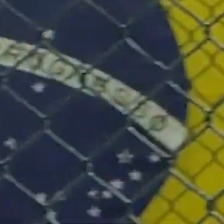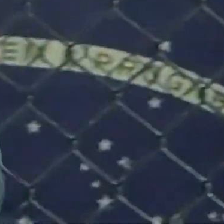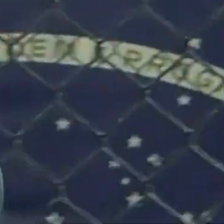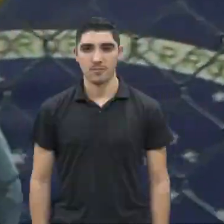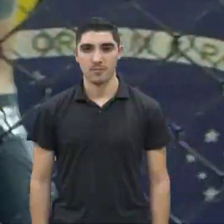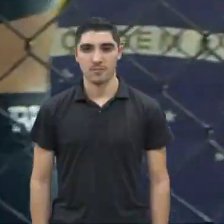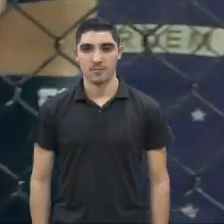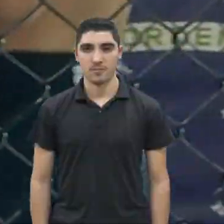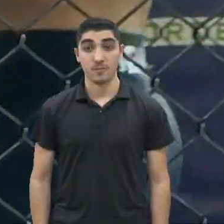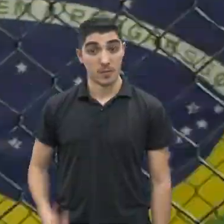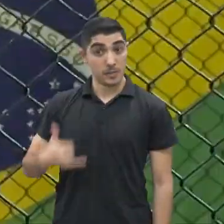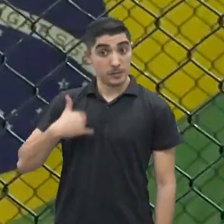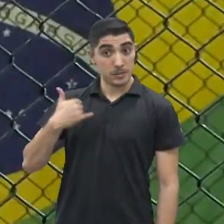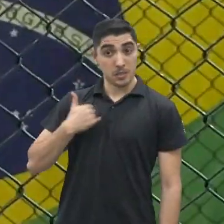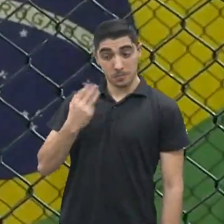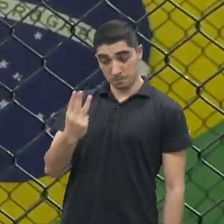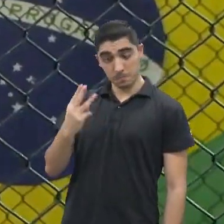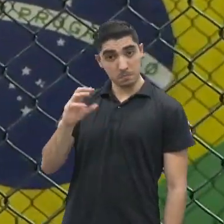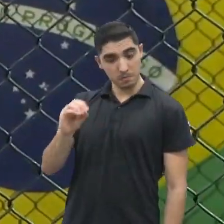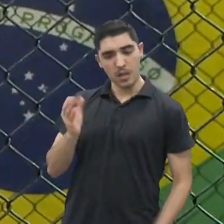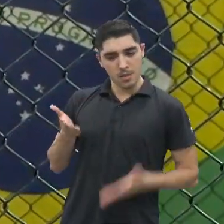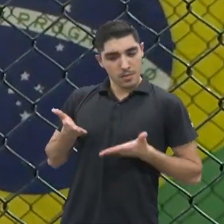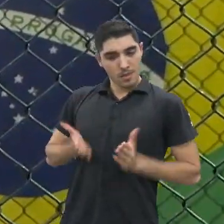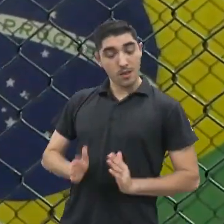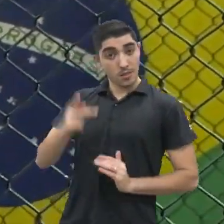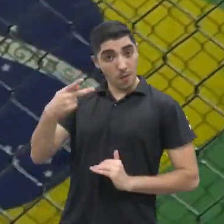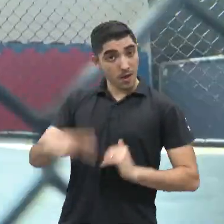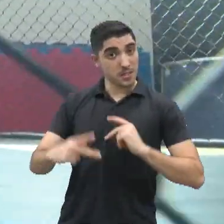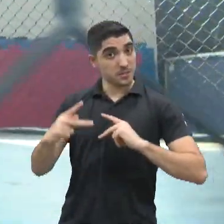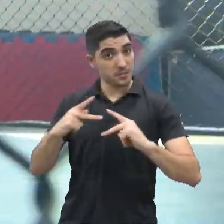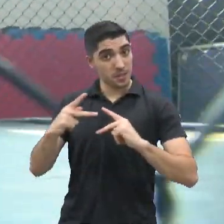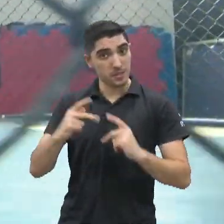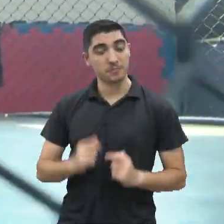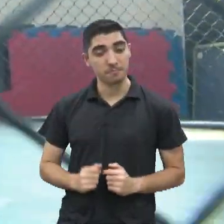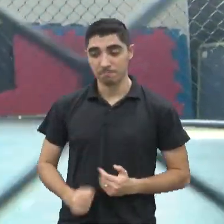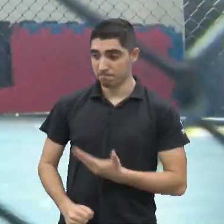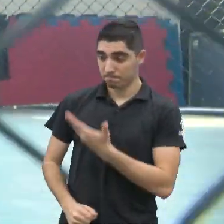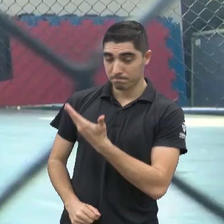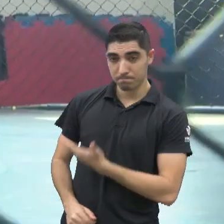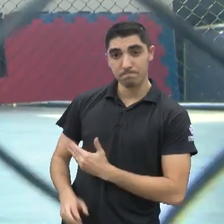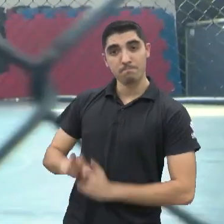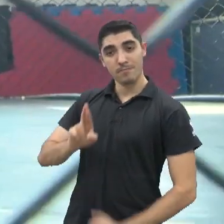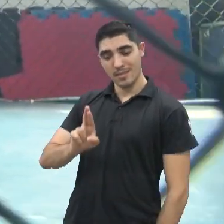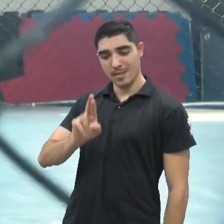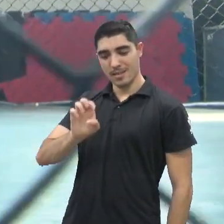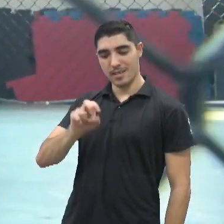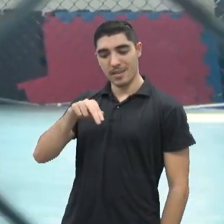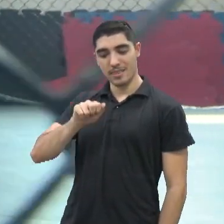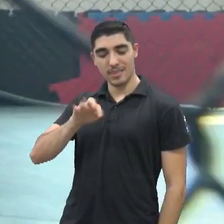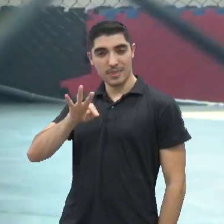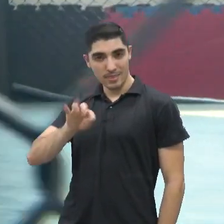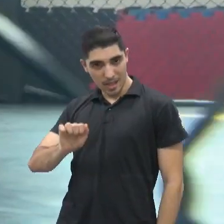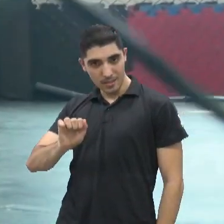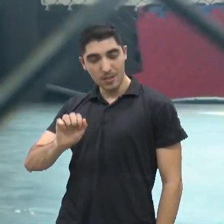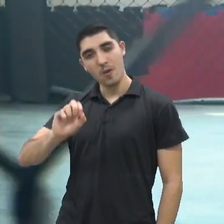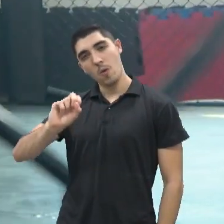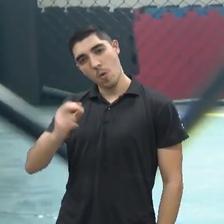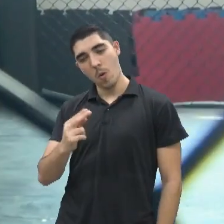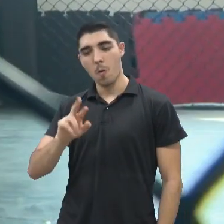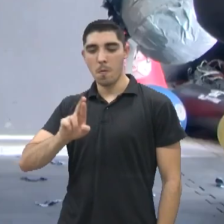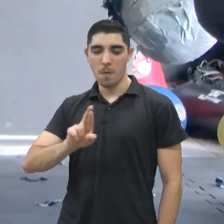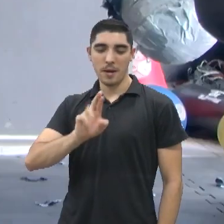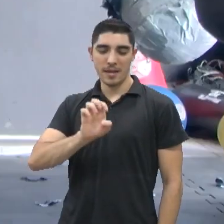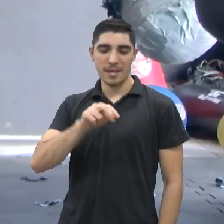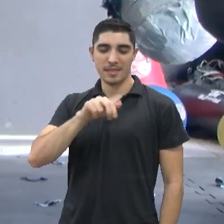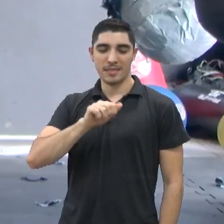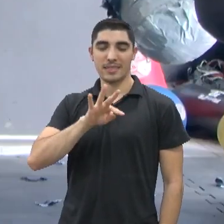Com 30 anos e natural de São José dos Campos, Renata Macena, ou Renata Rehuk, como é